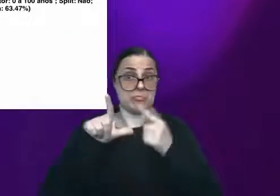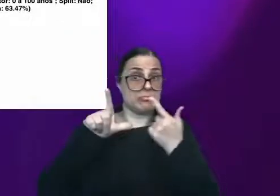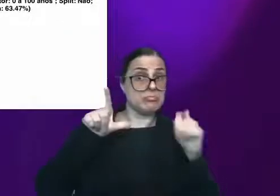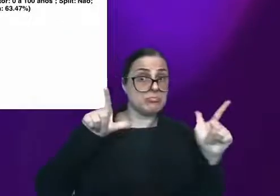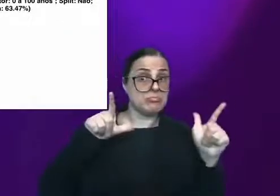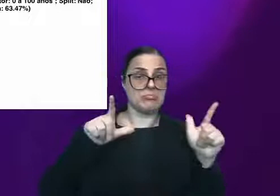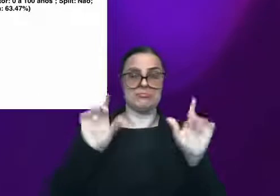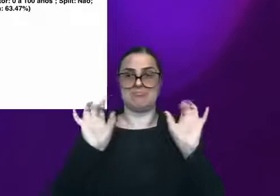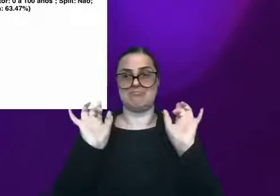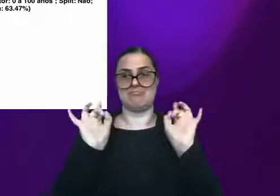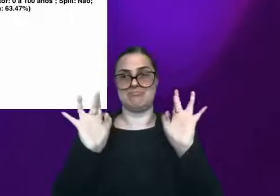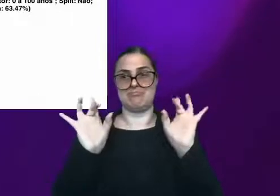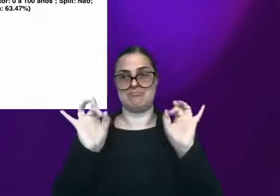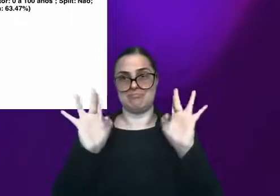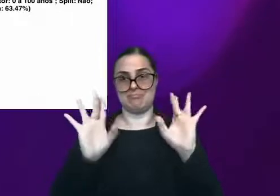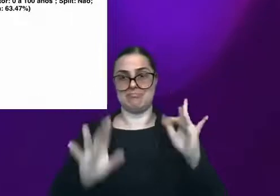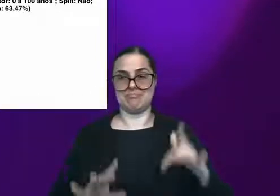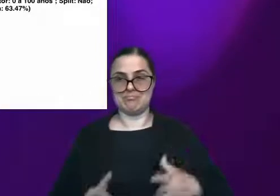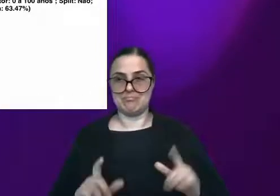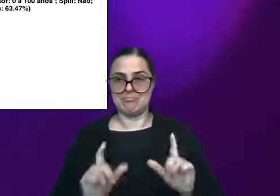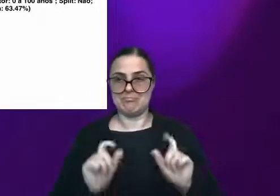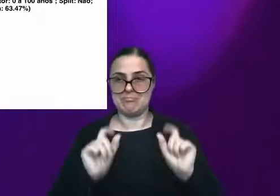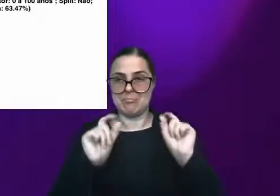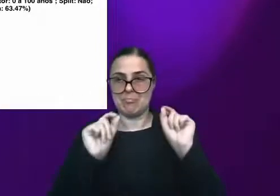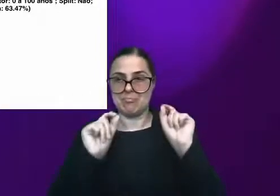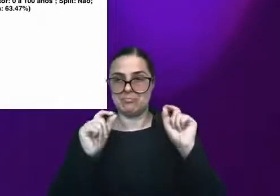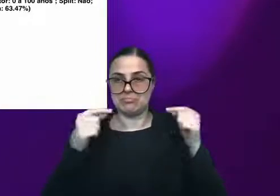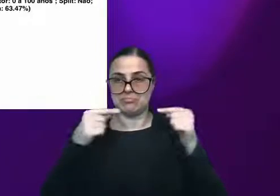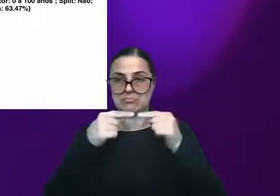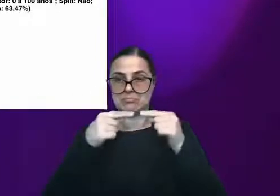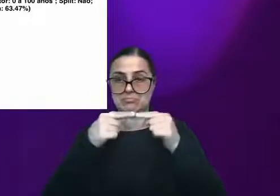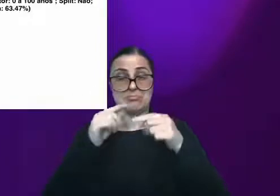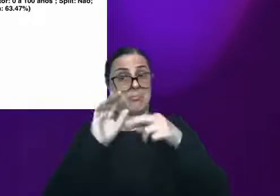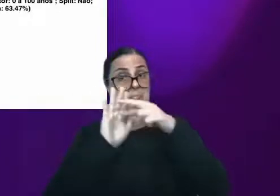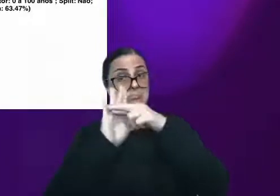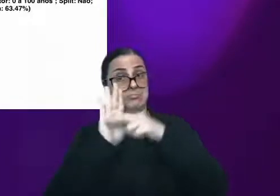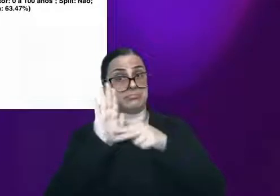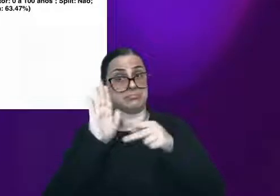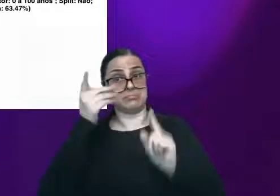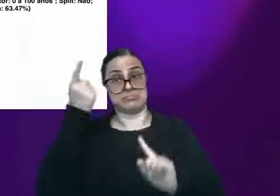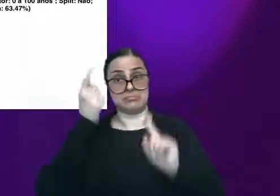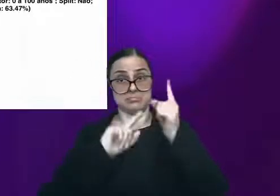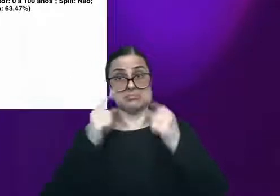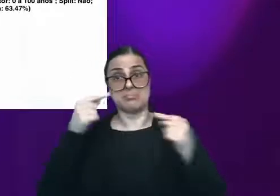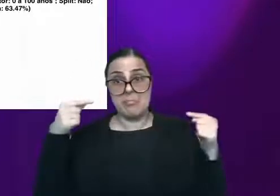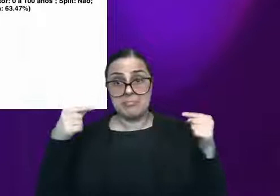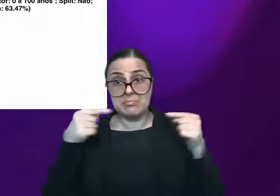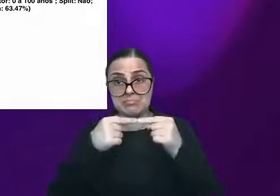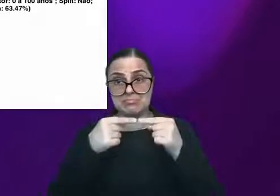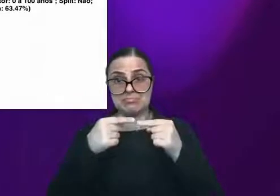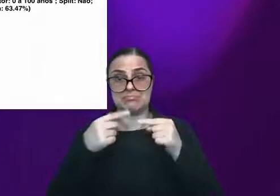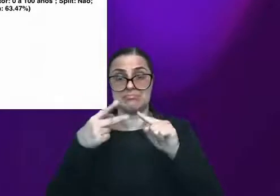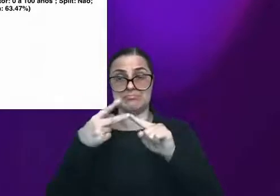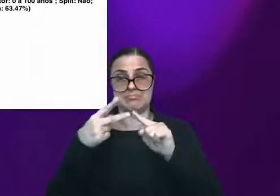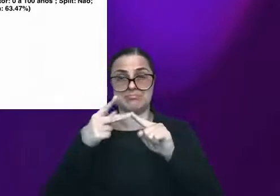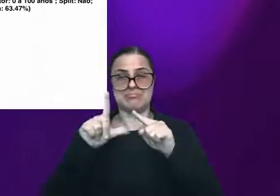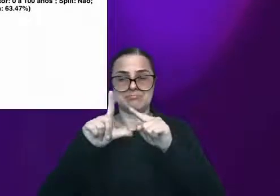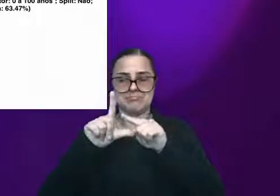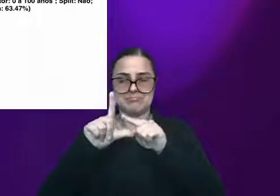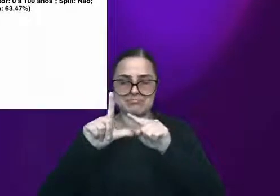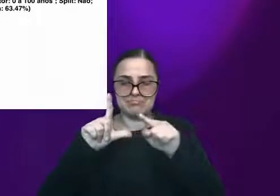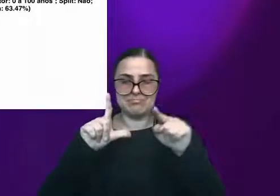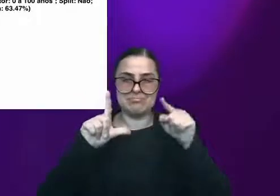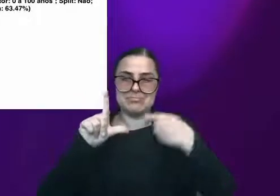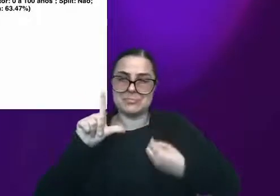com hepatocarcinoma dentro do critério de Milão, você já tem uma sobrevida até melhor do que a sobrevida